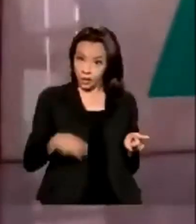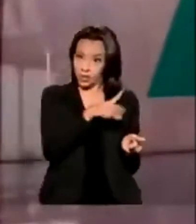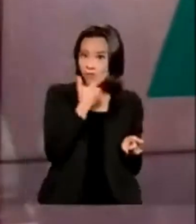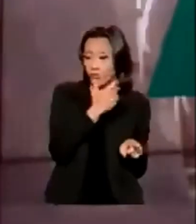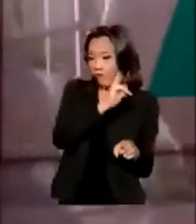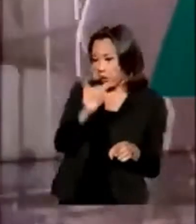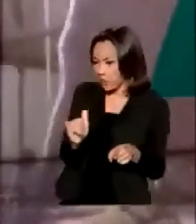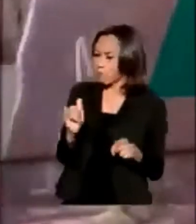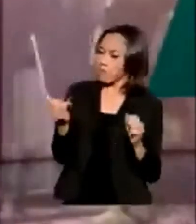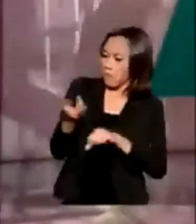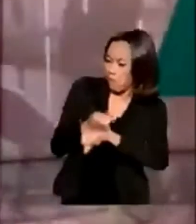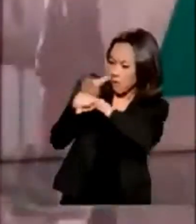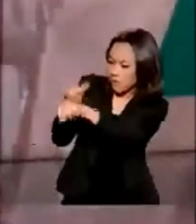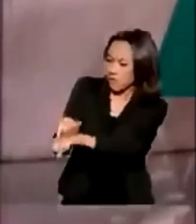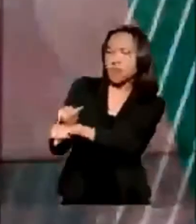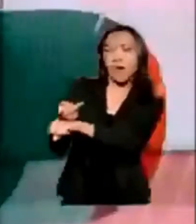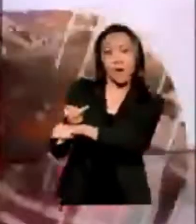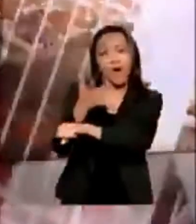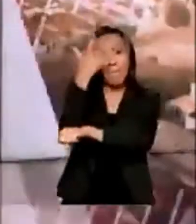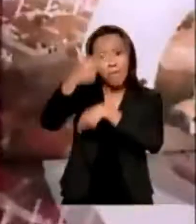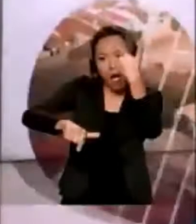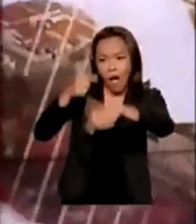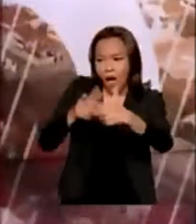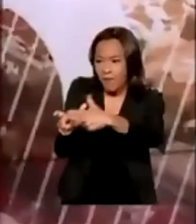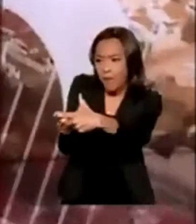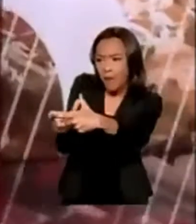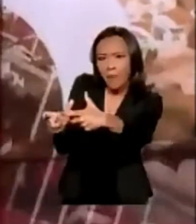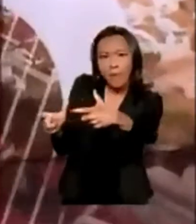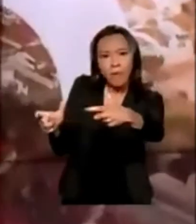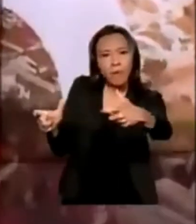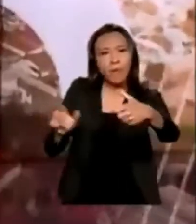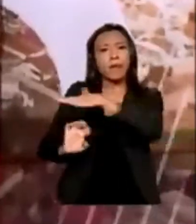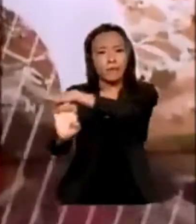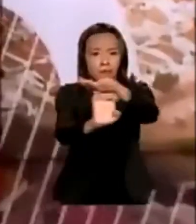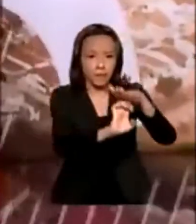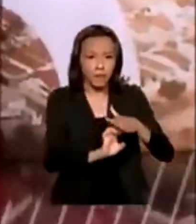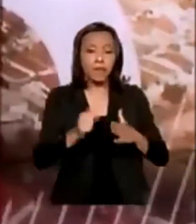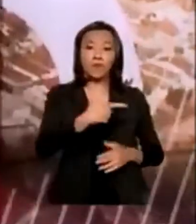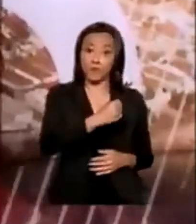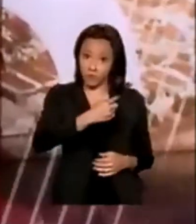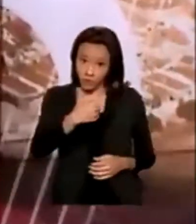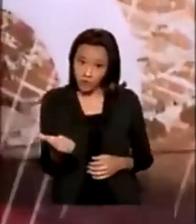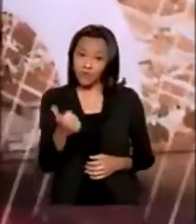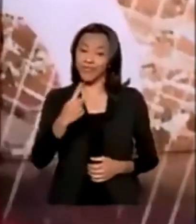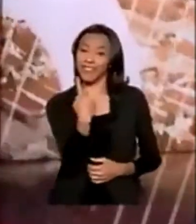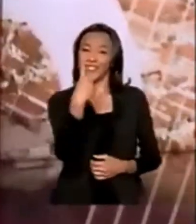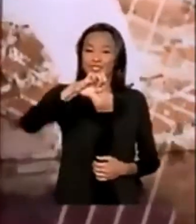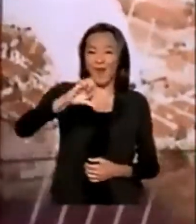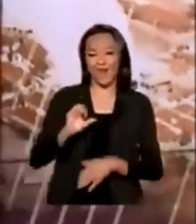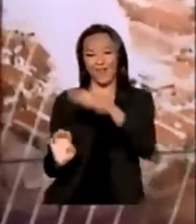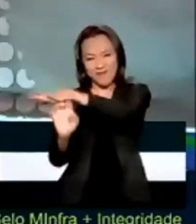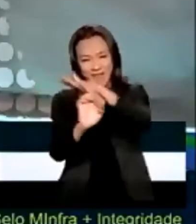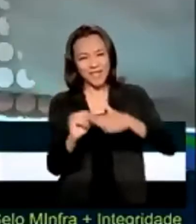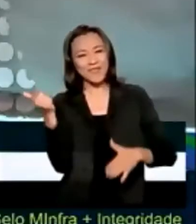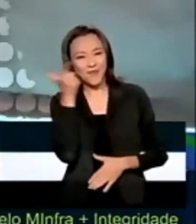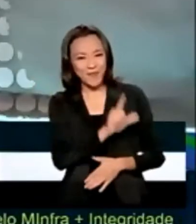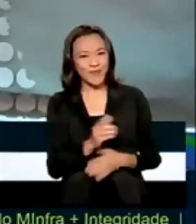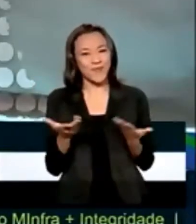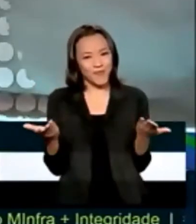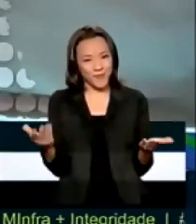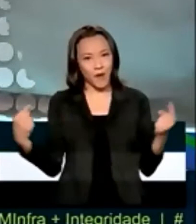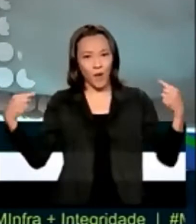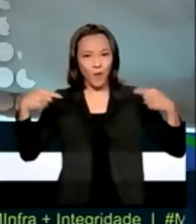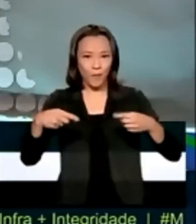defendeu que a premiação está ganhando maior adesão a cada ano em 2021 19 empresas concorreram